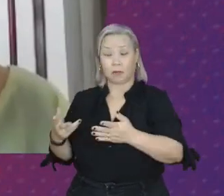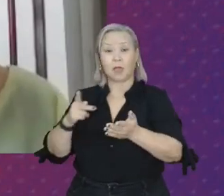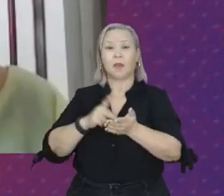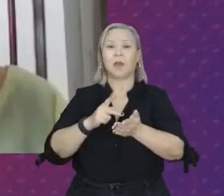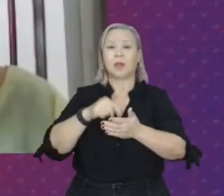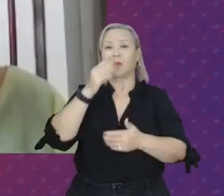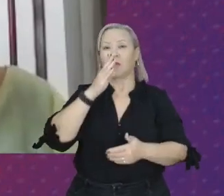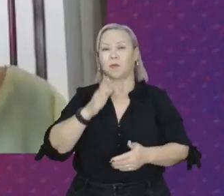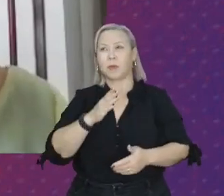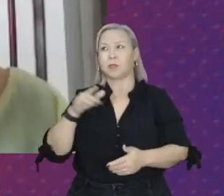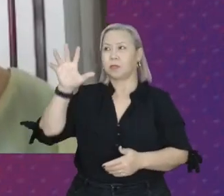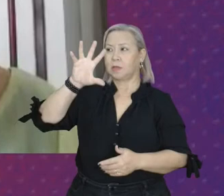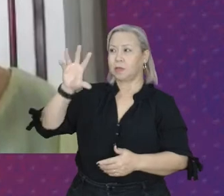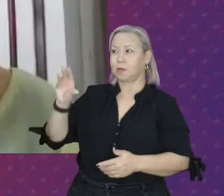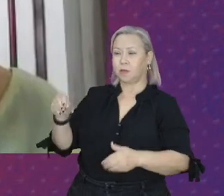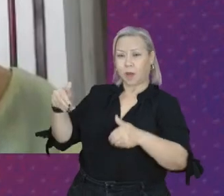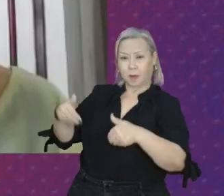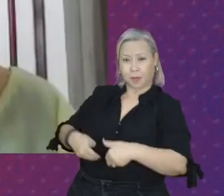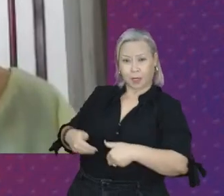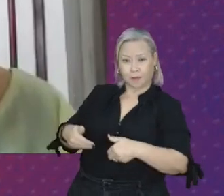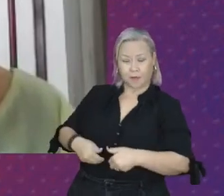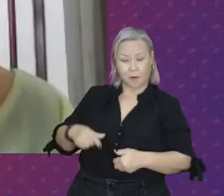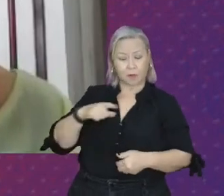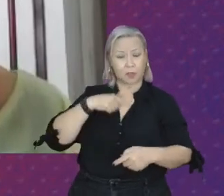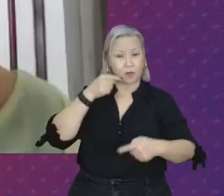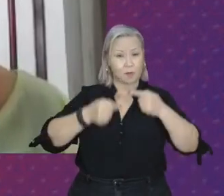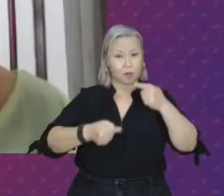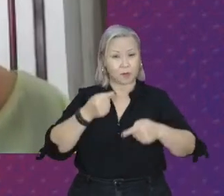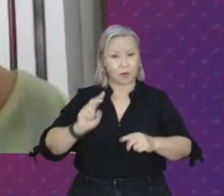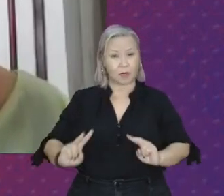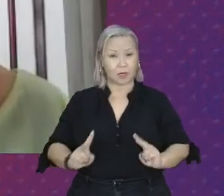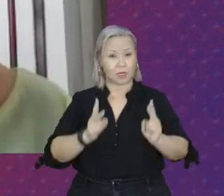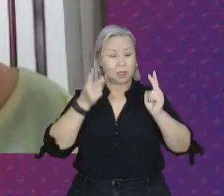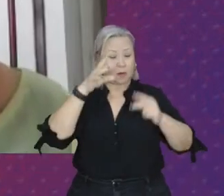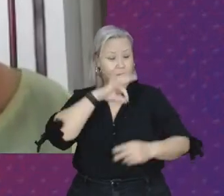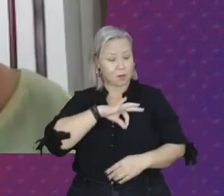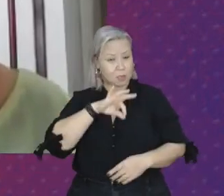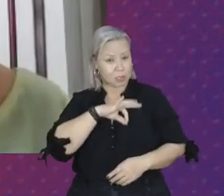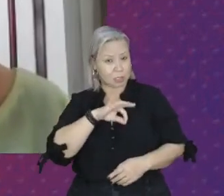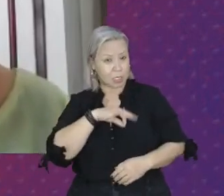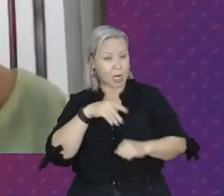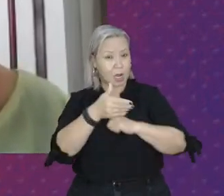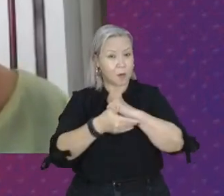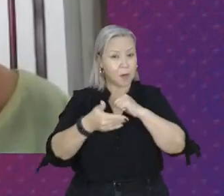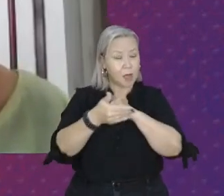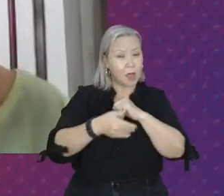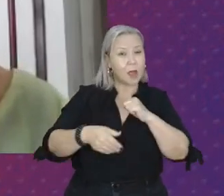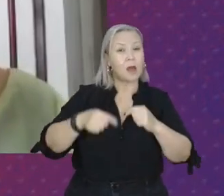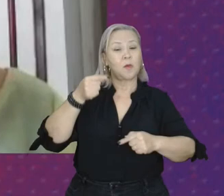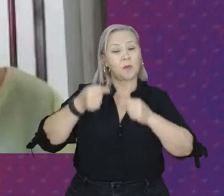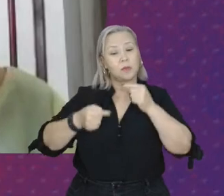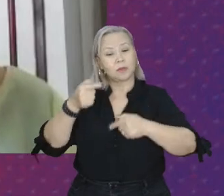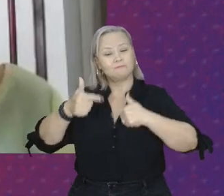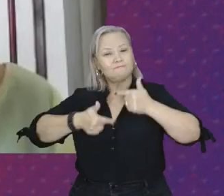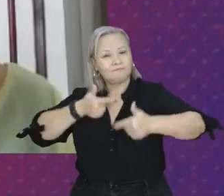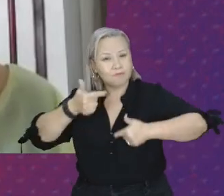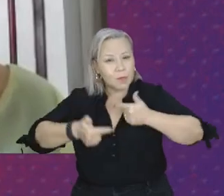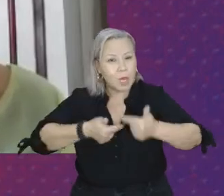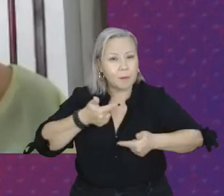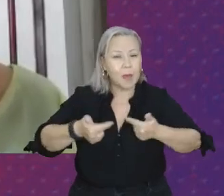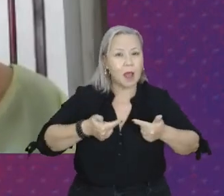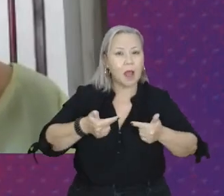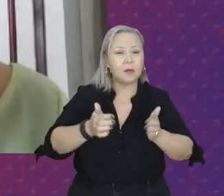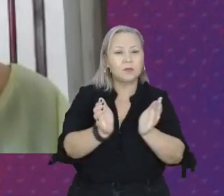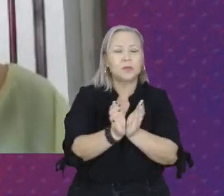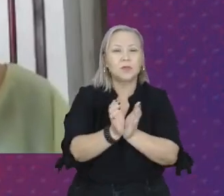saiu do mapa da fome, havia uma política de valorização do salário mínimo, havia uma política de emprego e um